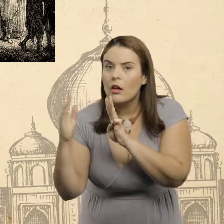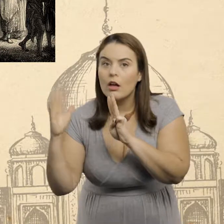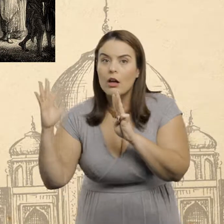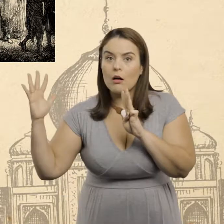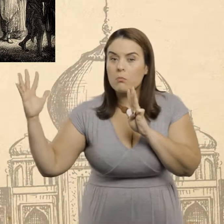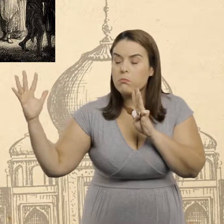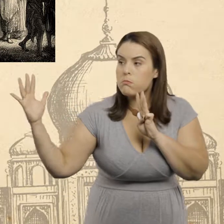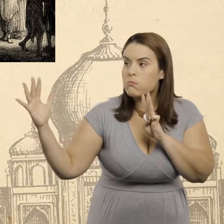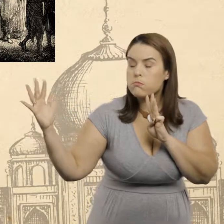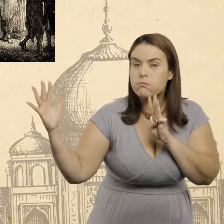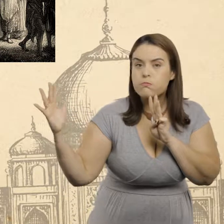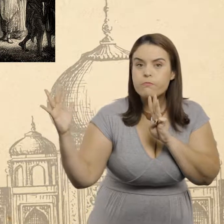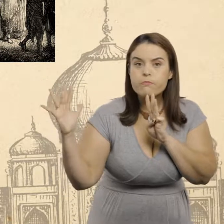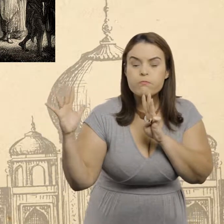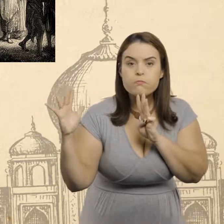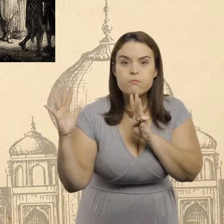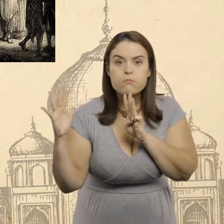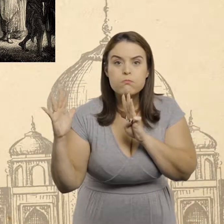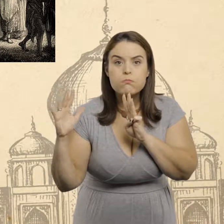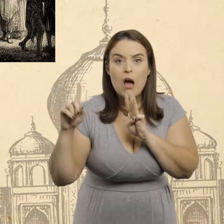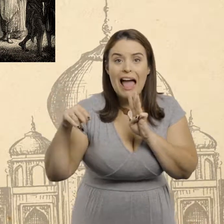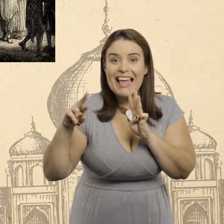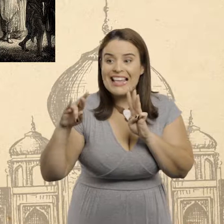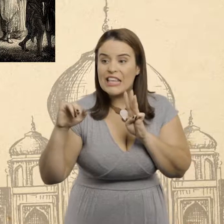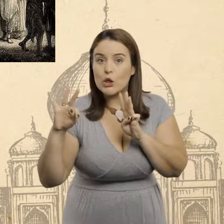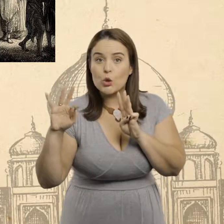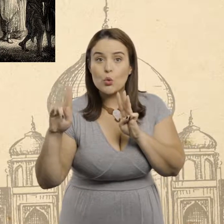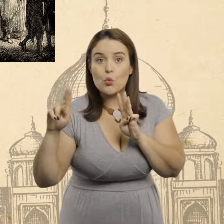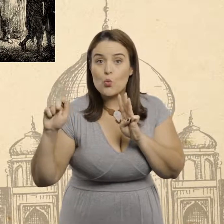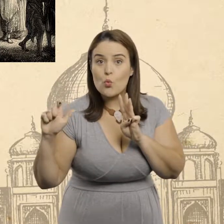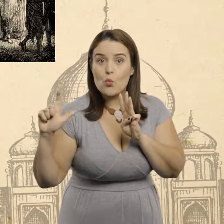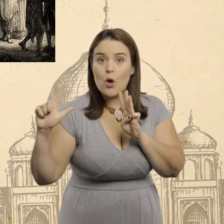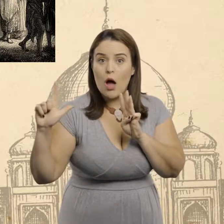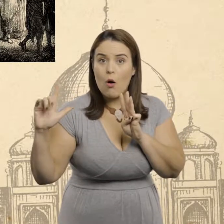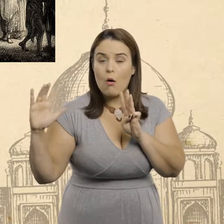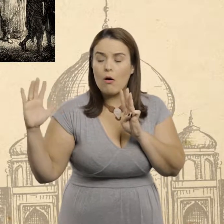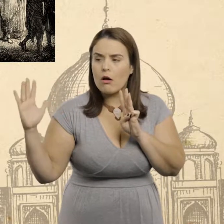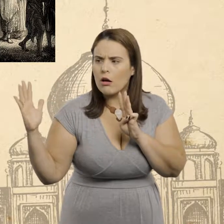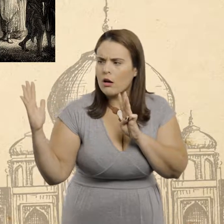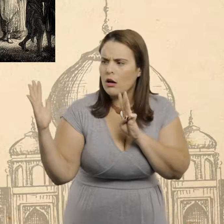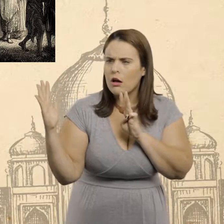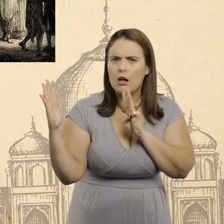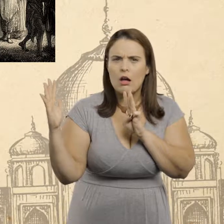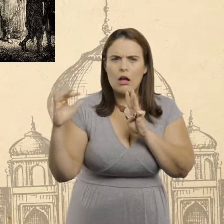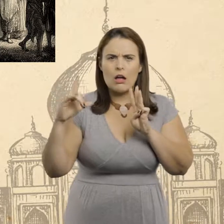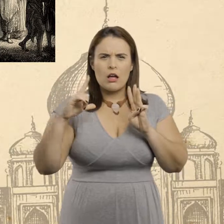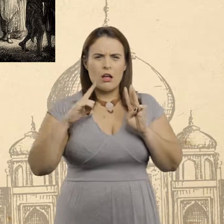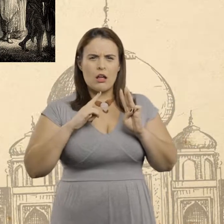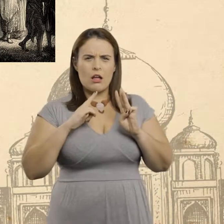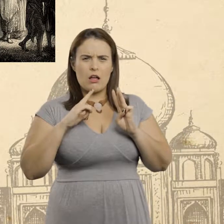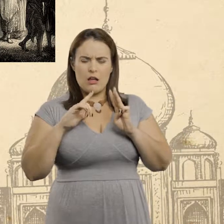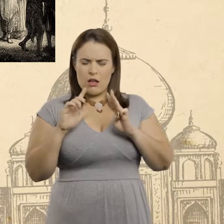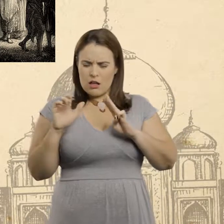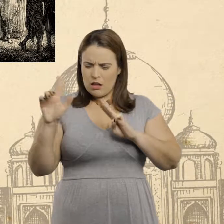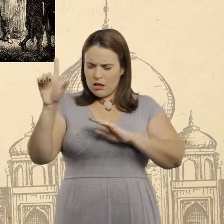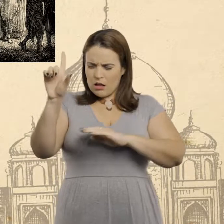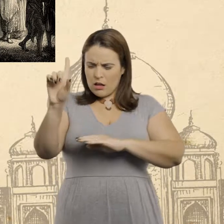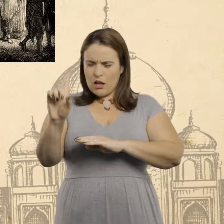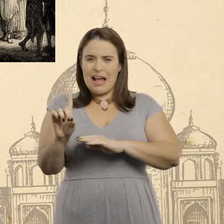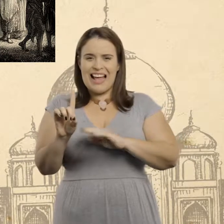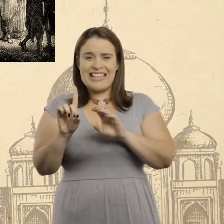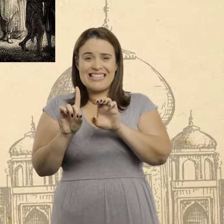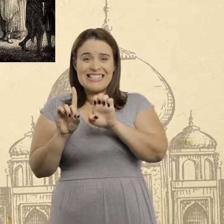Eles viram várias pessoas se aproximando. Parecia ser um ritual. As pessoas traziam uma estátua. O